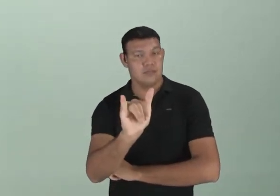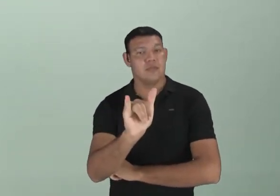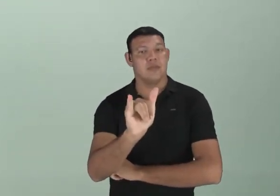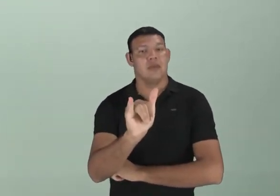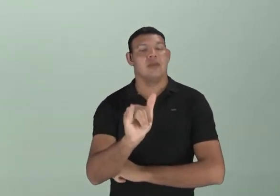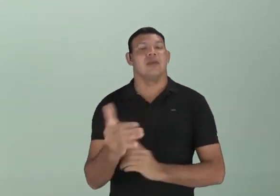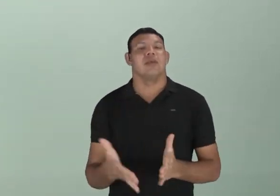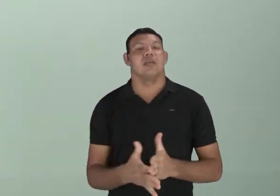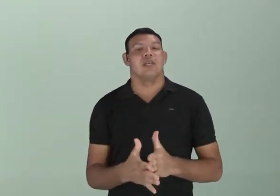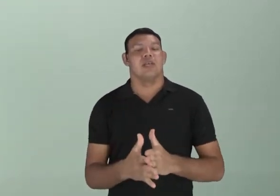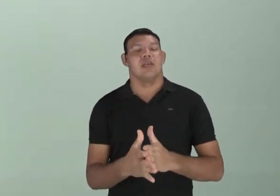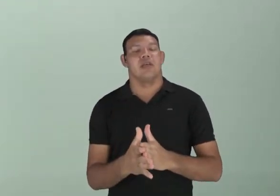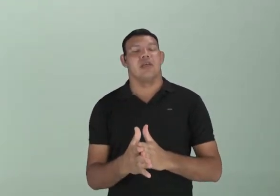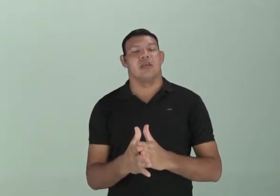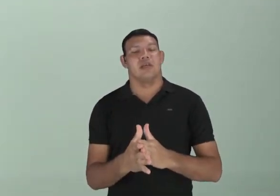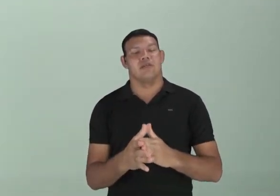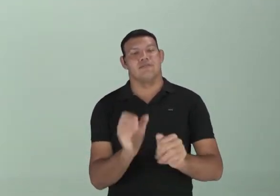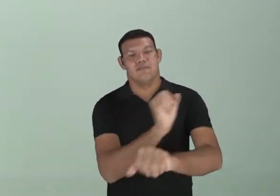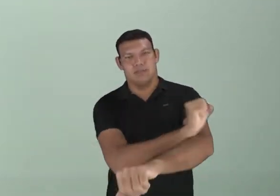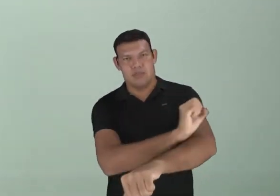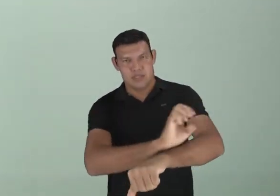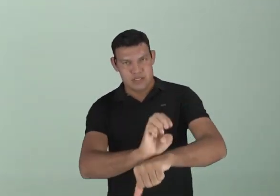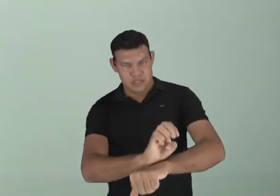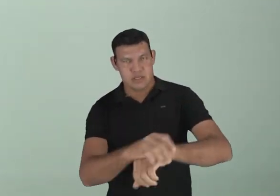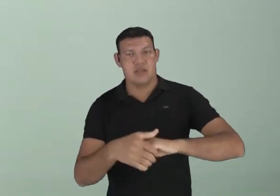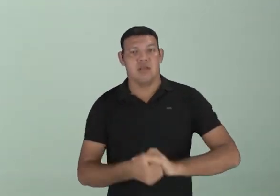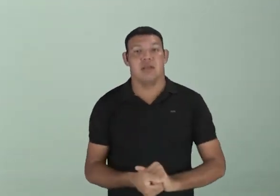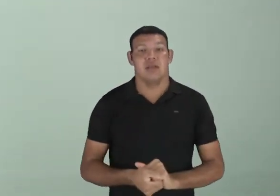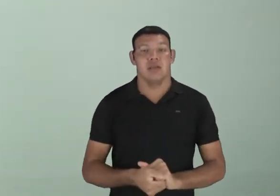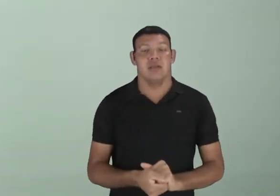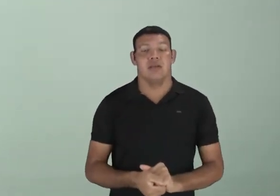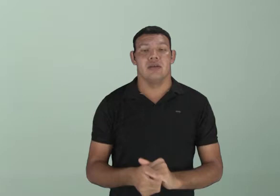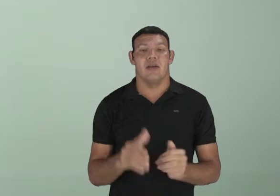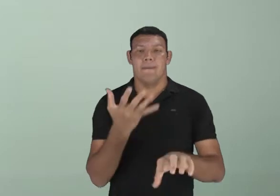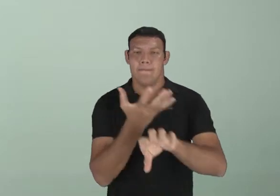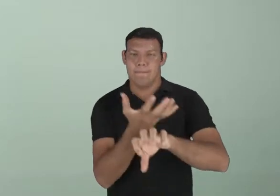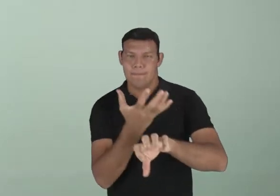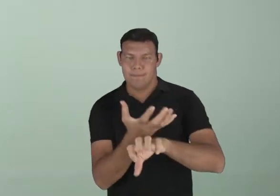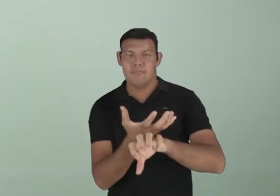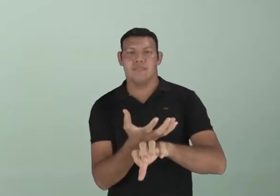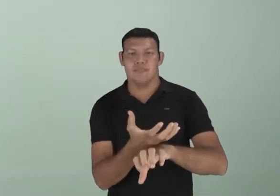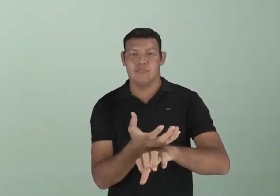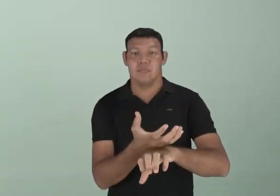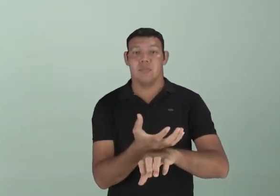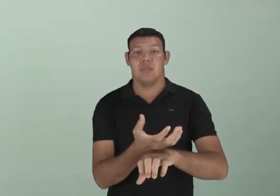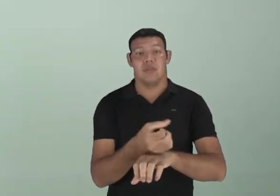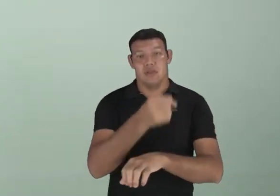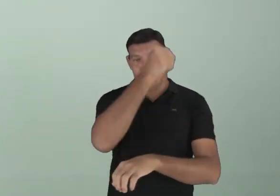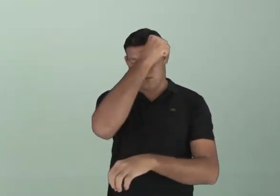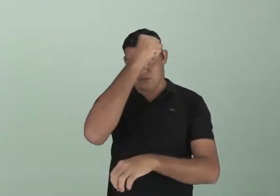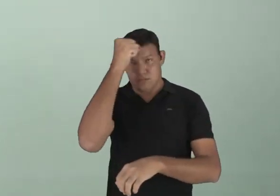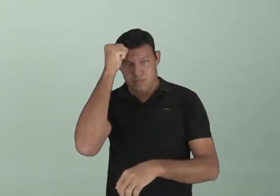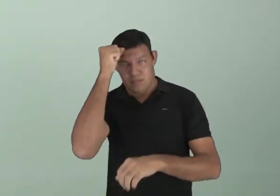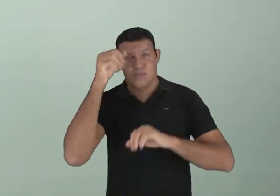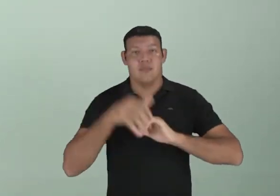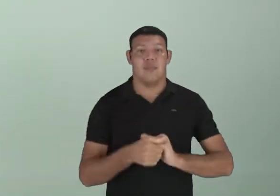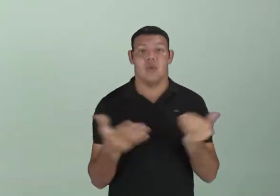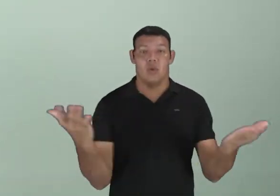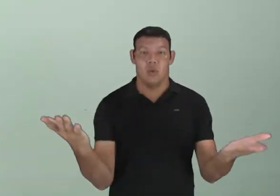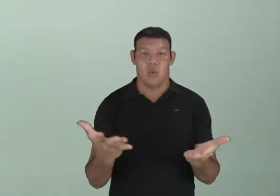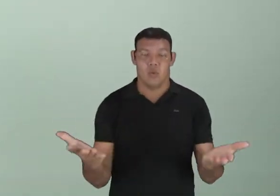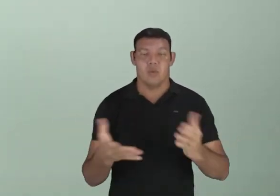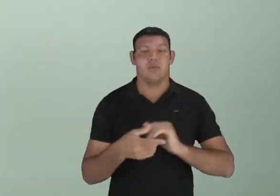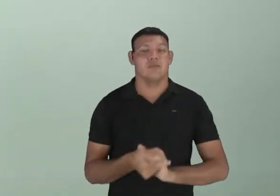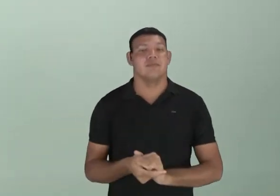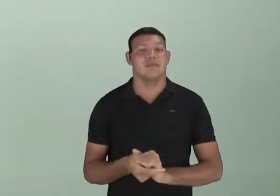de Ensino. Estou aqui para mais uma videoaula do seu componente curricular Sociologia. Hoje nós